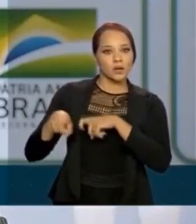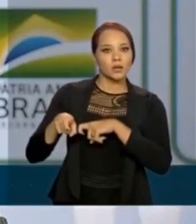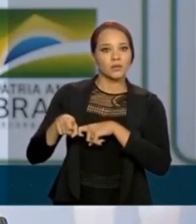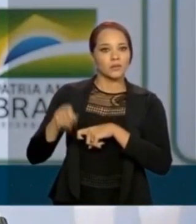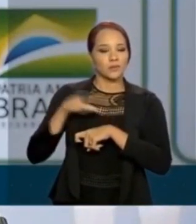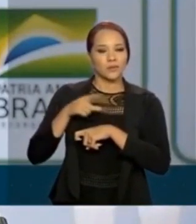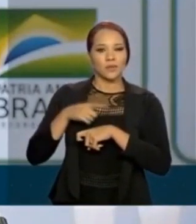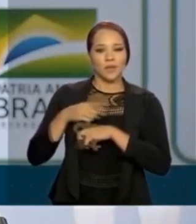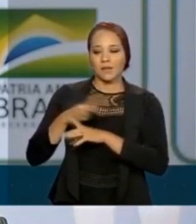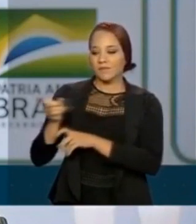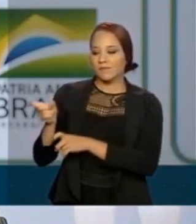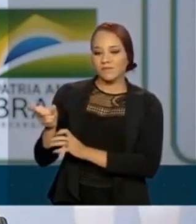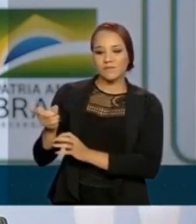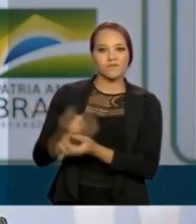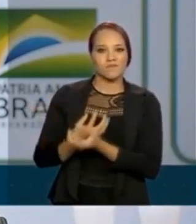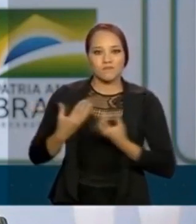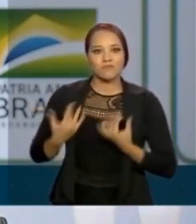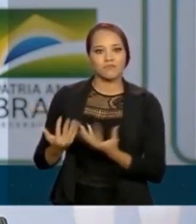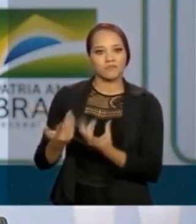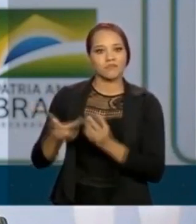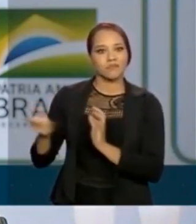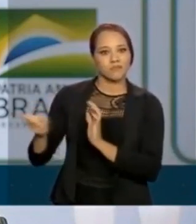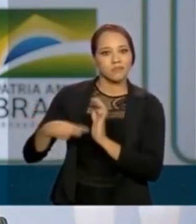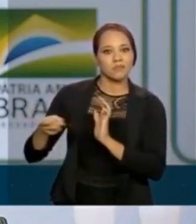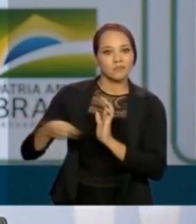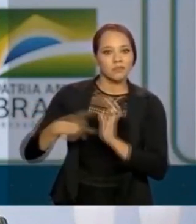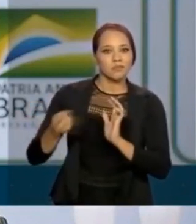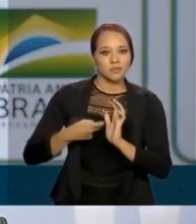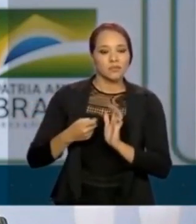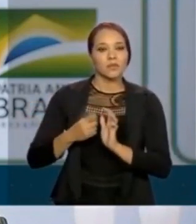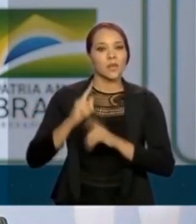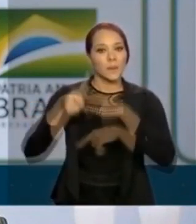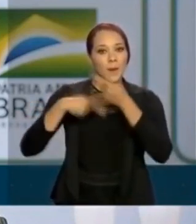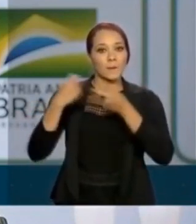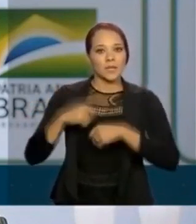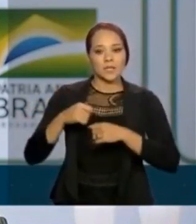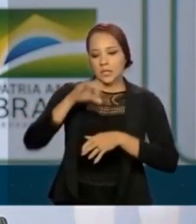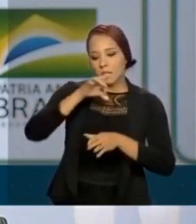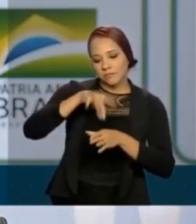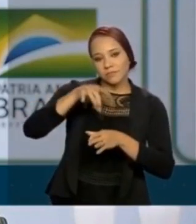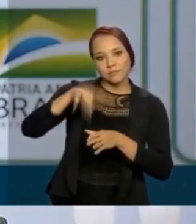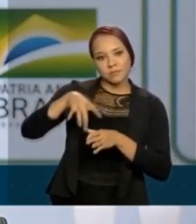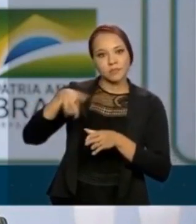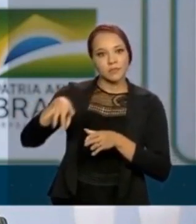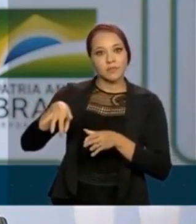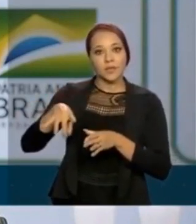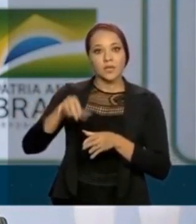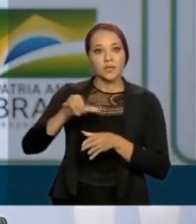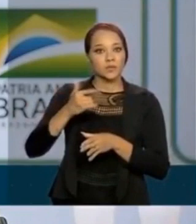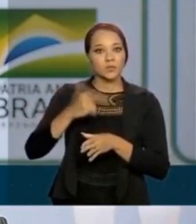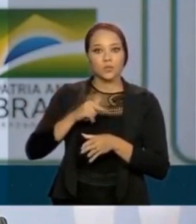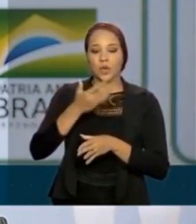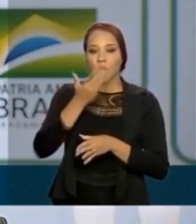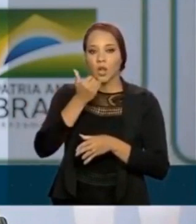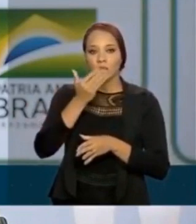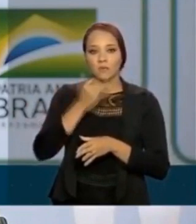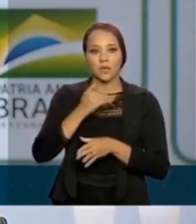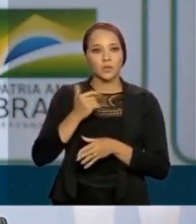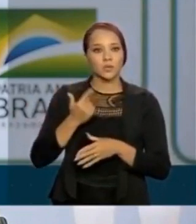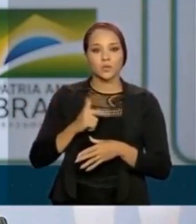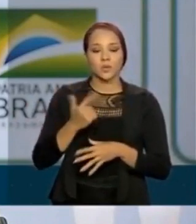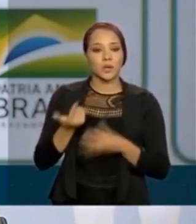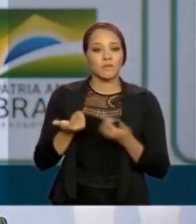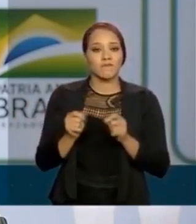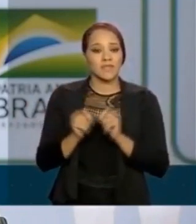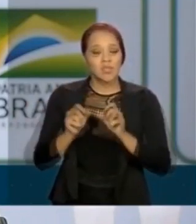uma safra para colher, uma safra daqui a pouco para plantar, e sem alimento... Não adianta a